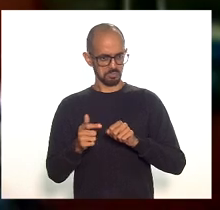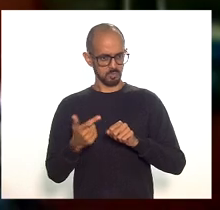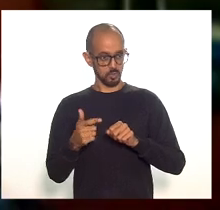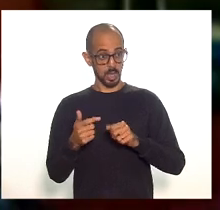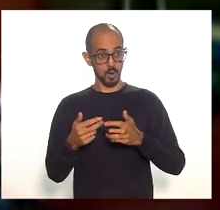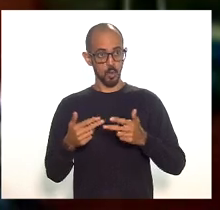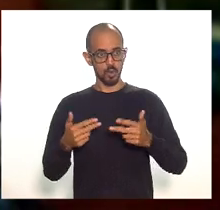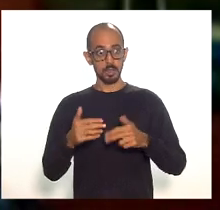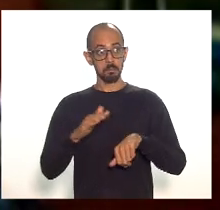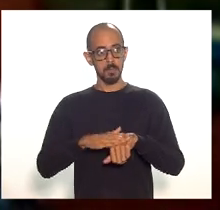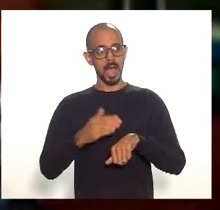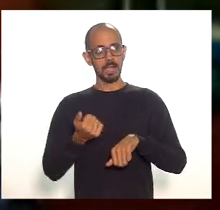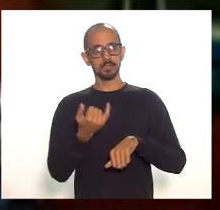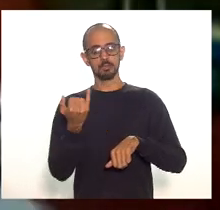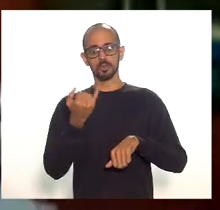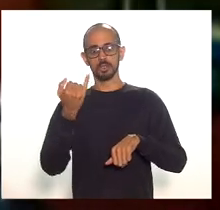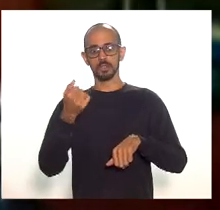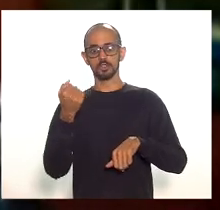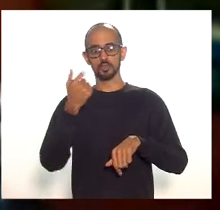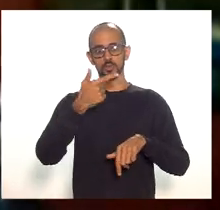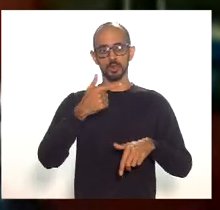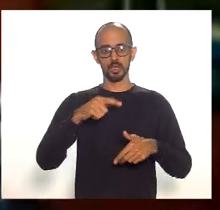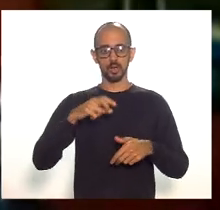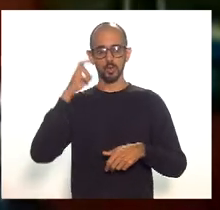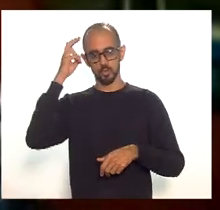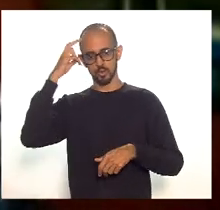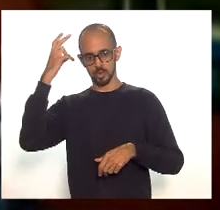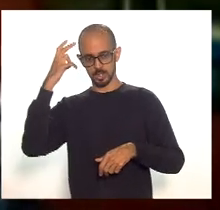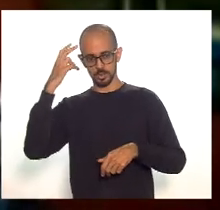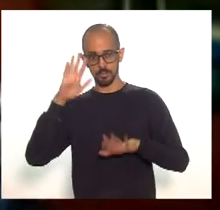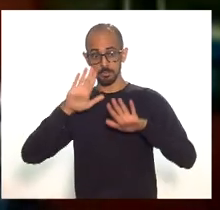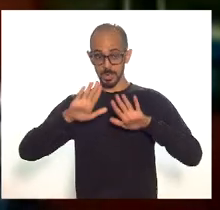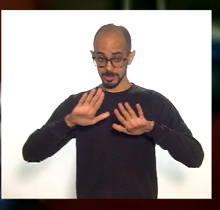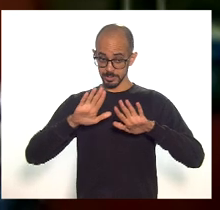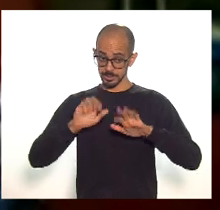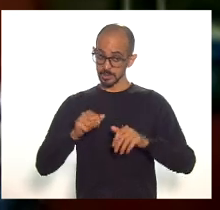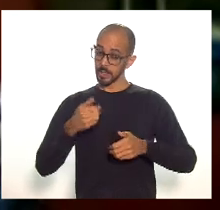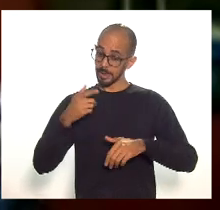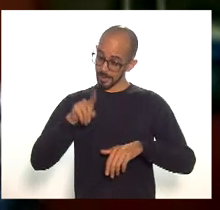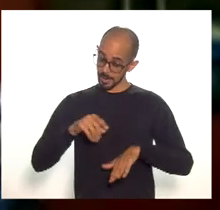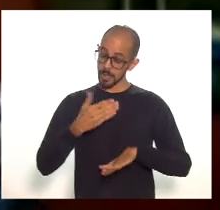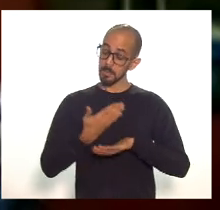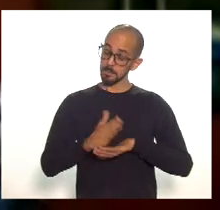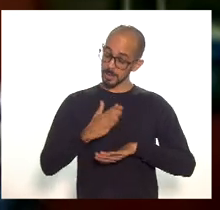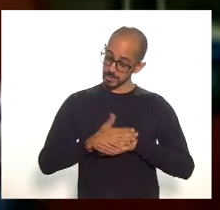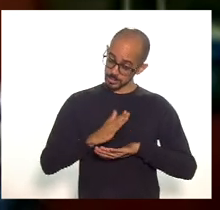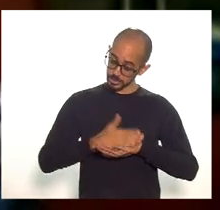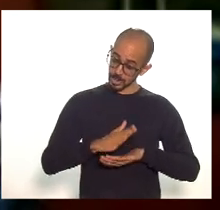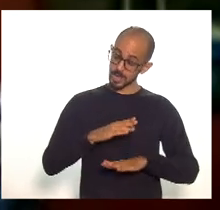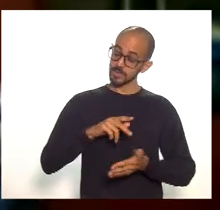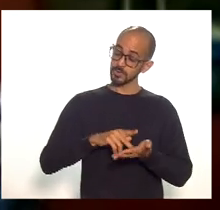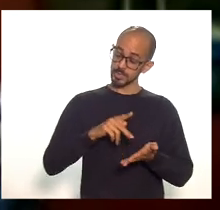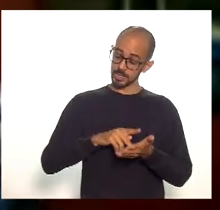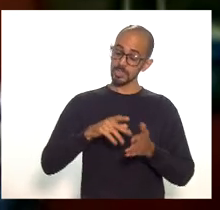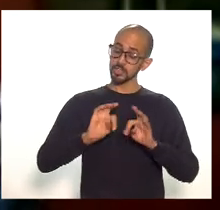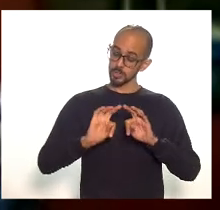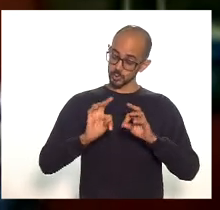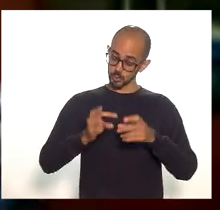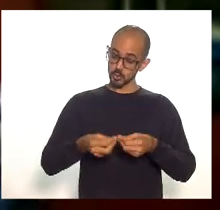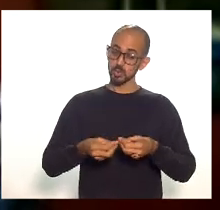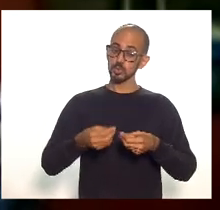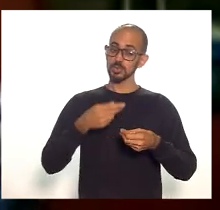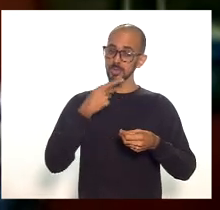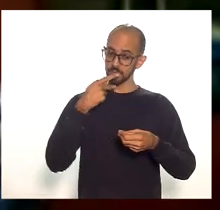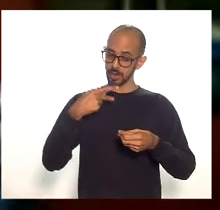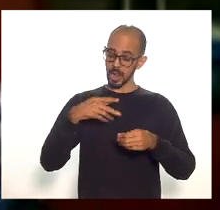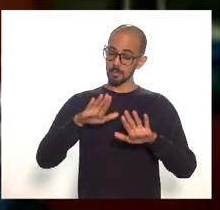cultura. Mas, realmente, como eu sempre falo, colocar em prática aquilo que é dito no discurso não